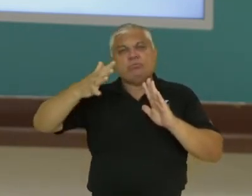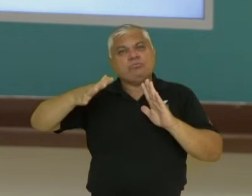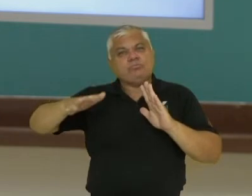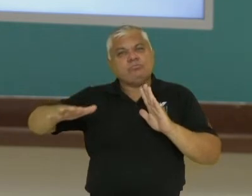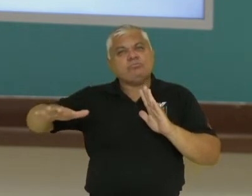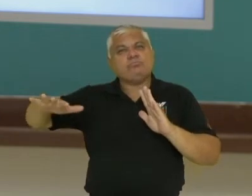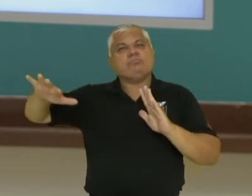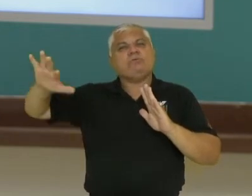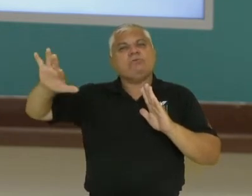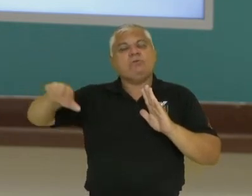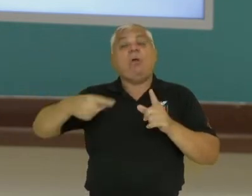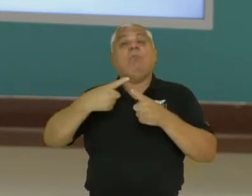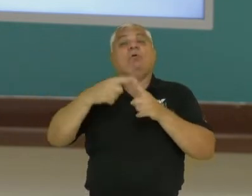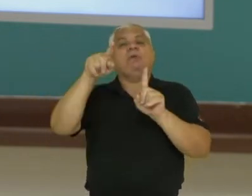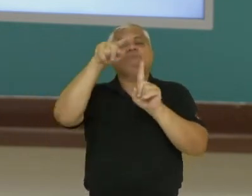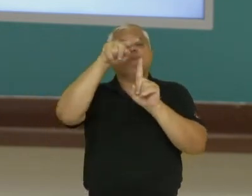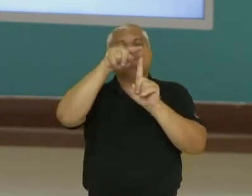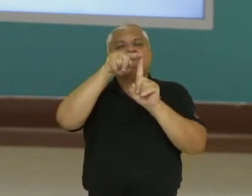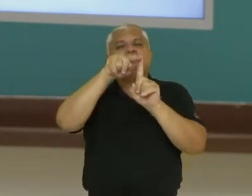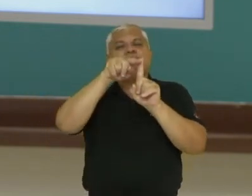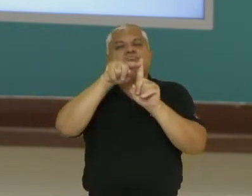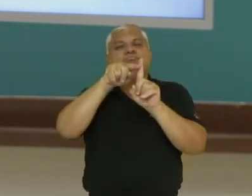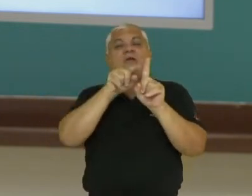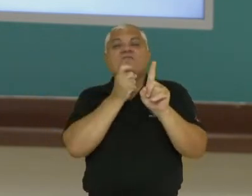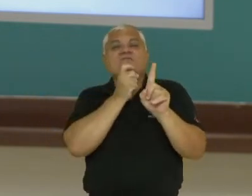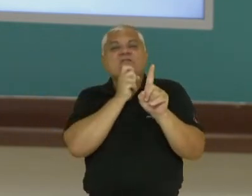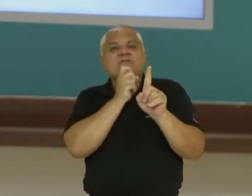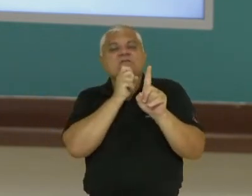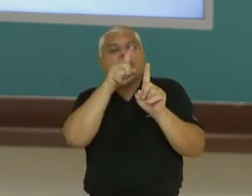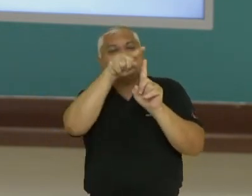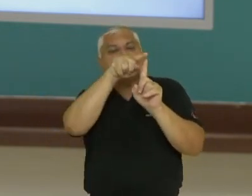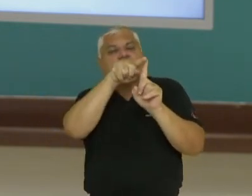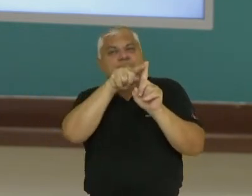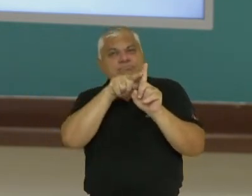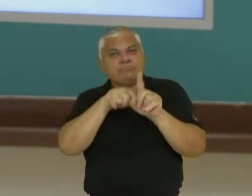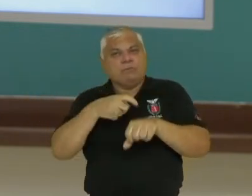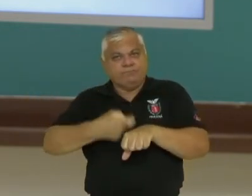um resfriamento e uma solidificação da superfície do nosso planeta.